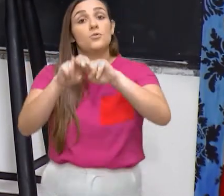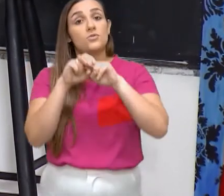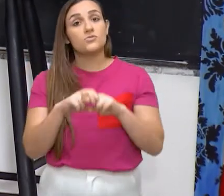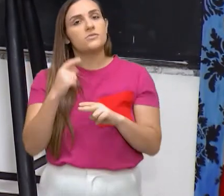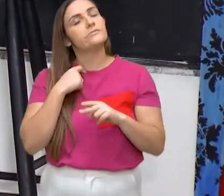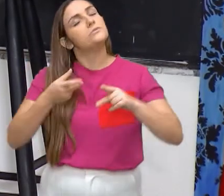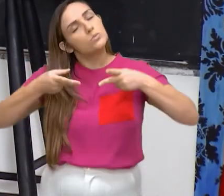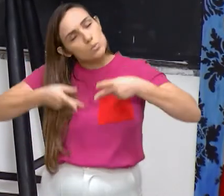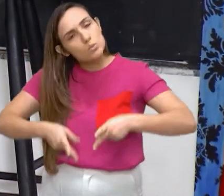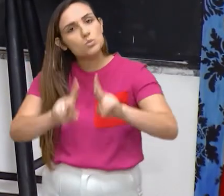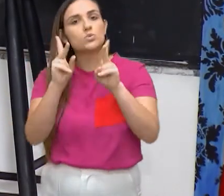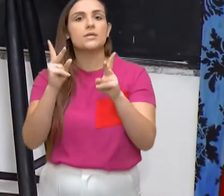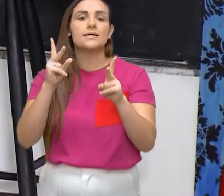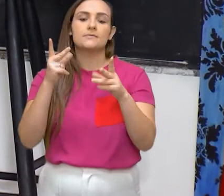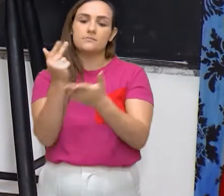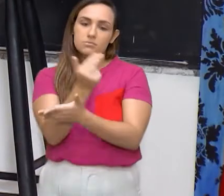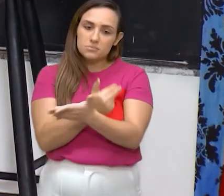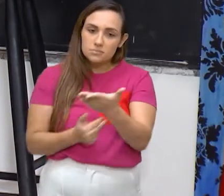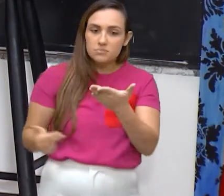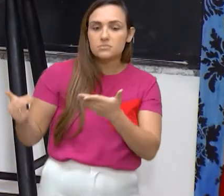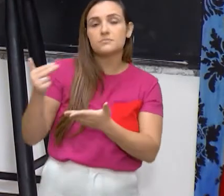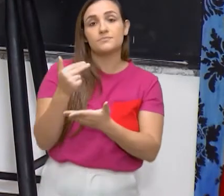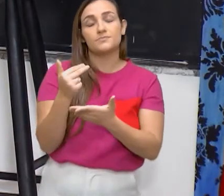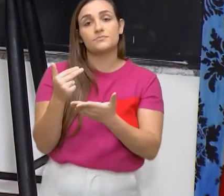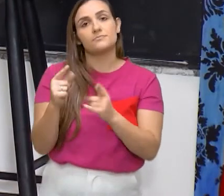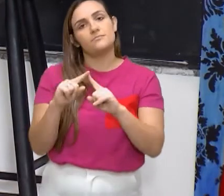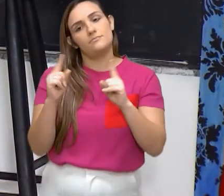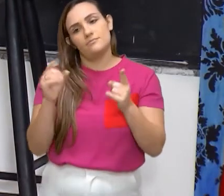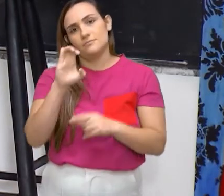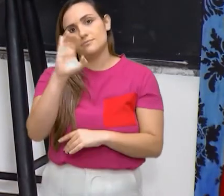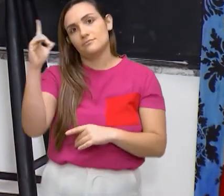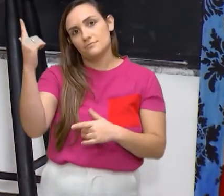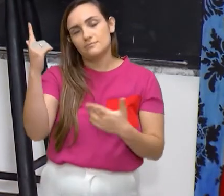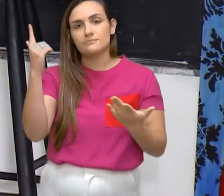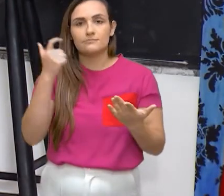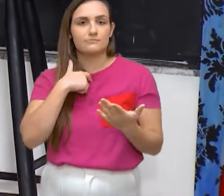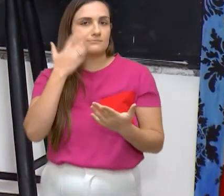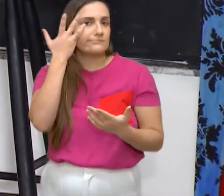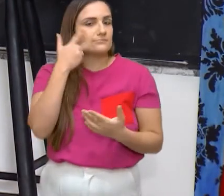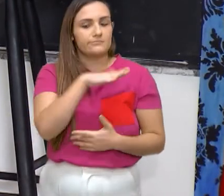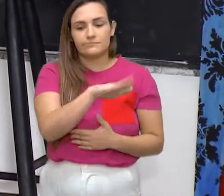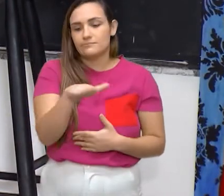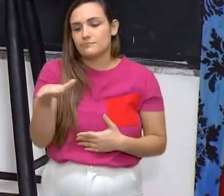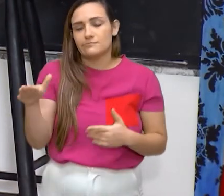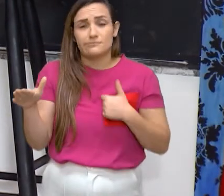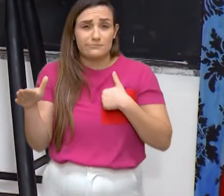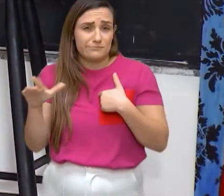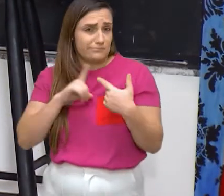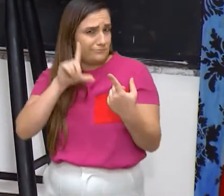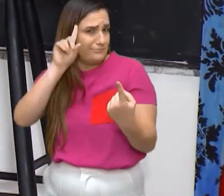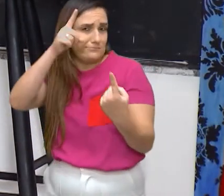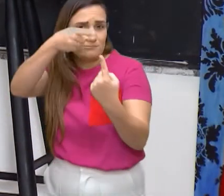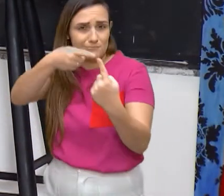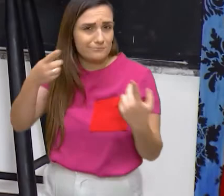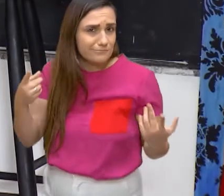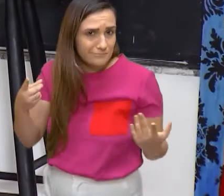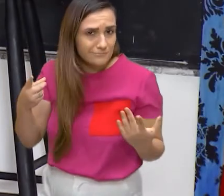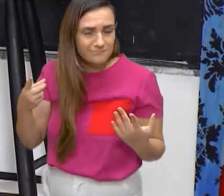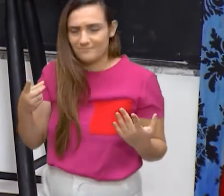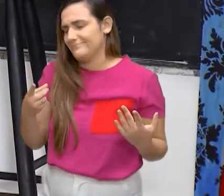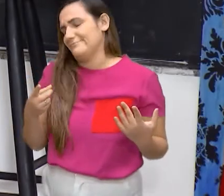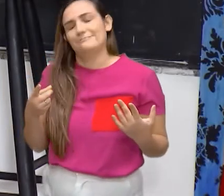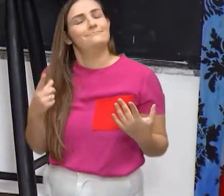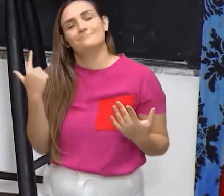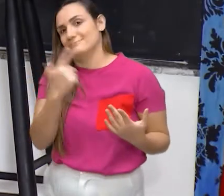natural. E aí eu dei sequência nessa minha vida de estar desenhando, de estar representando tudo, mas é claro que na época, como criança, eu não tinha a